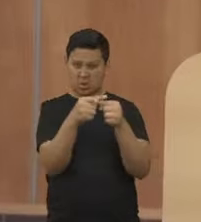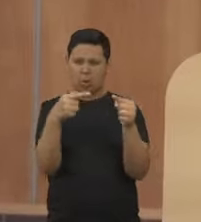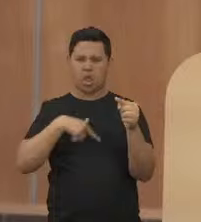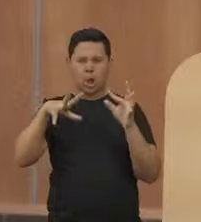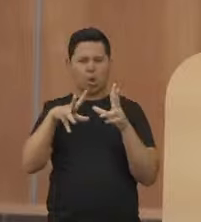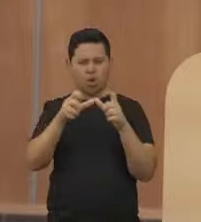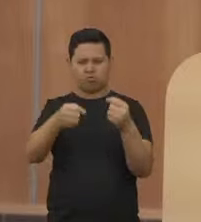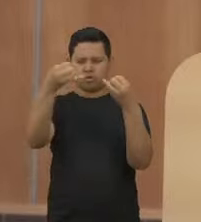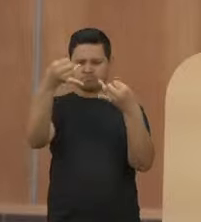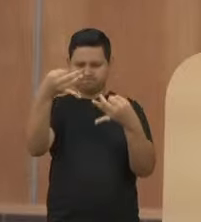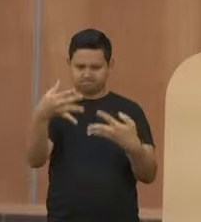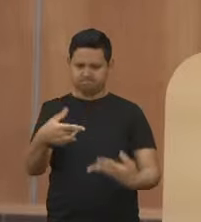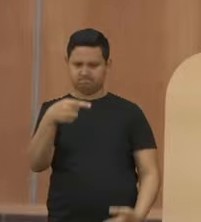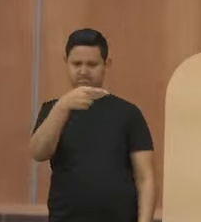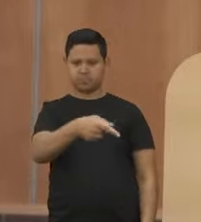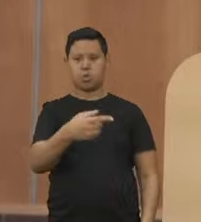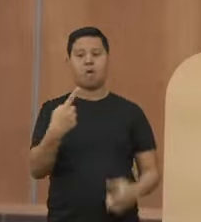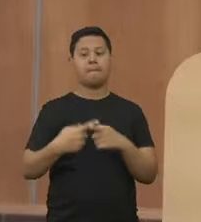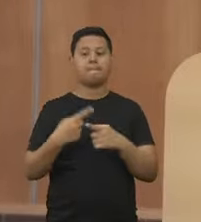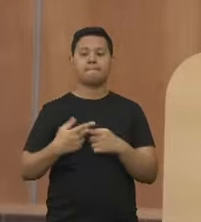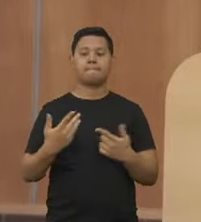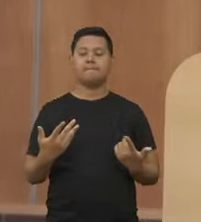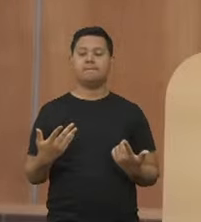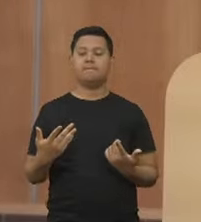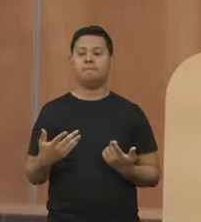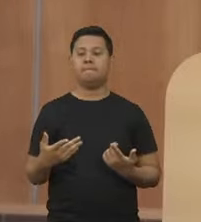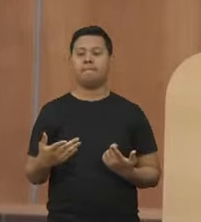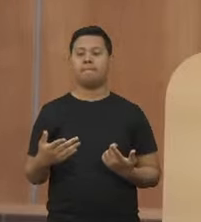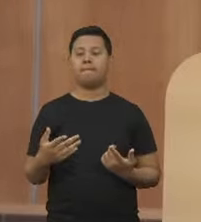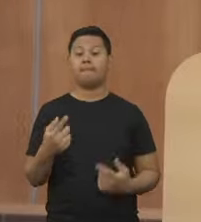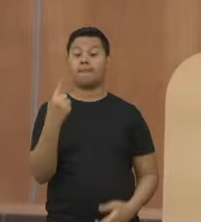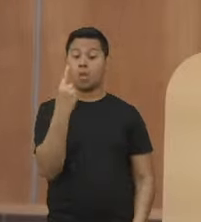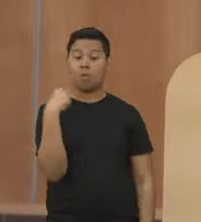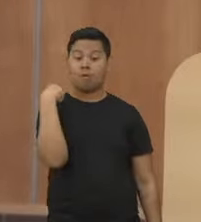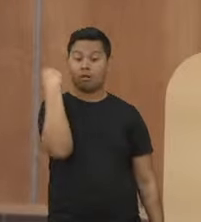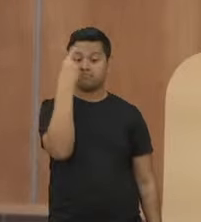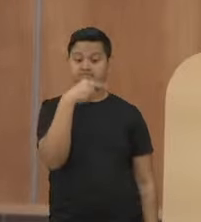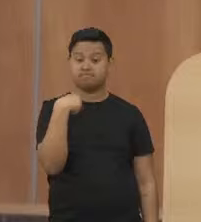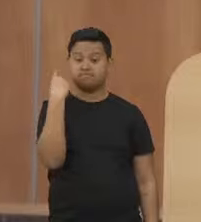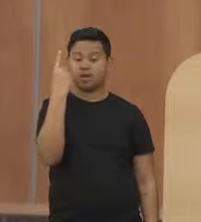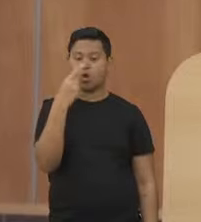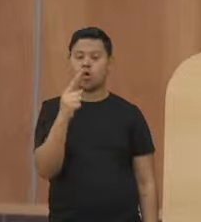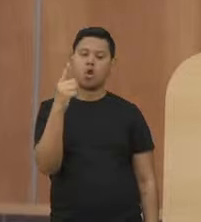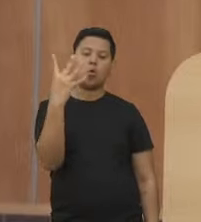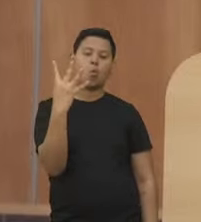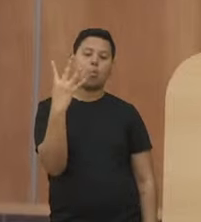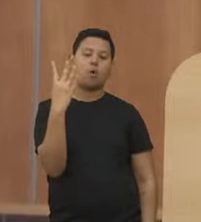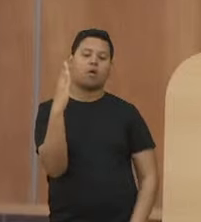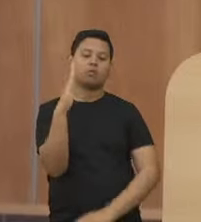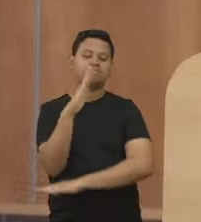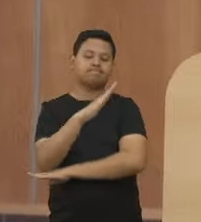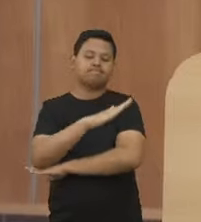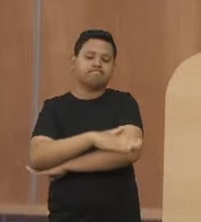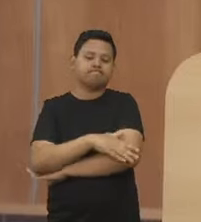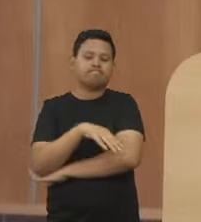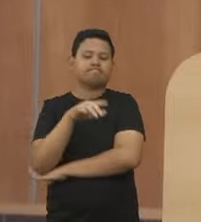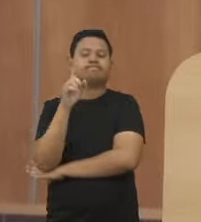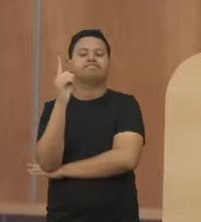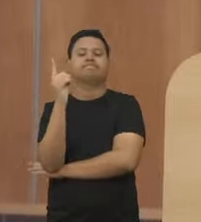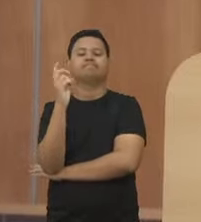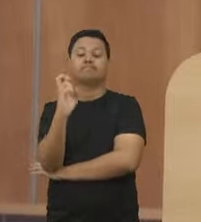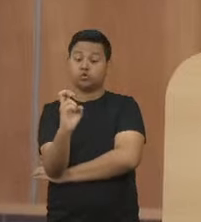gente explicamos para vocês, porque foi 1 hora que vocês ficaram das 4 horas, das 16 às